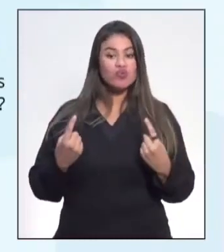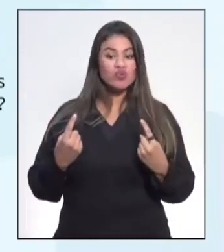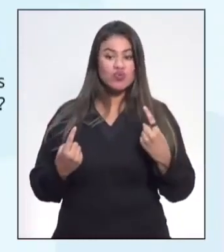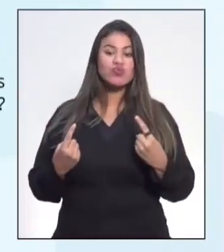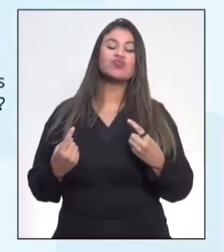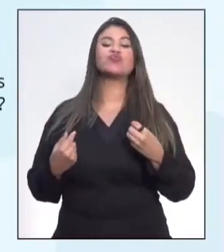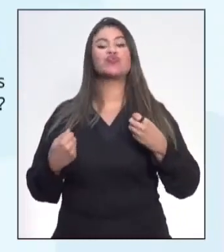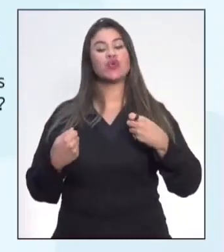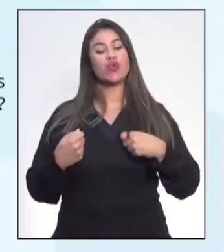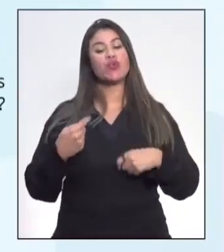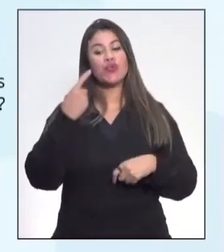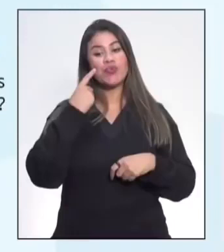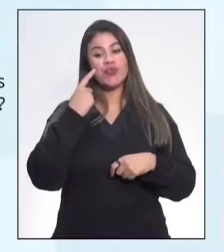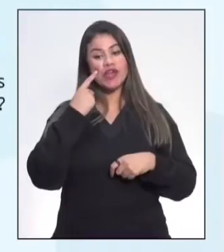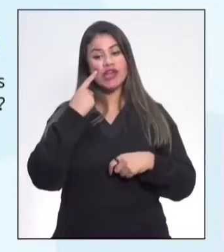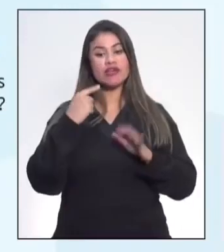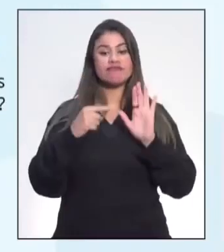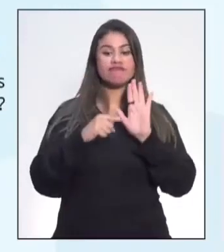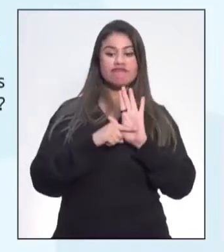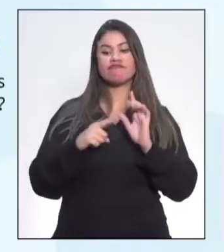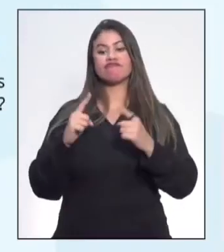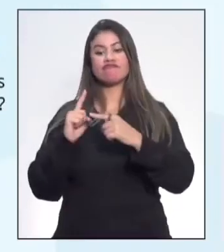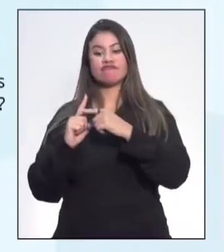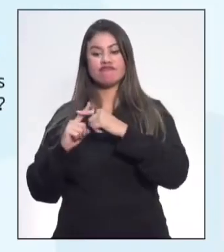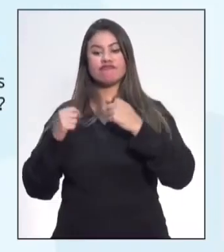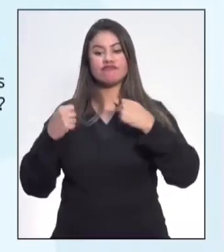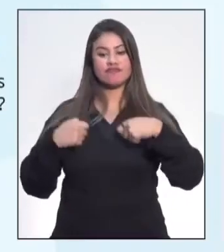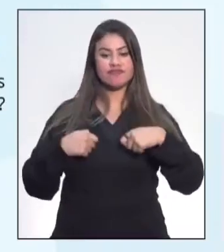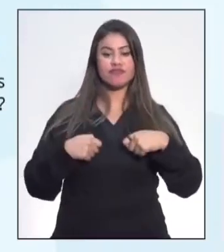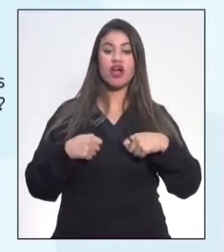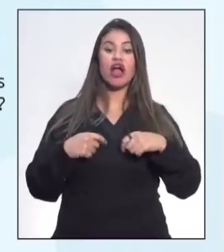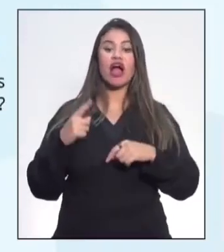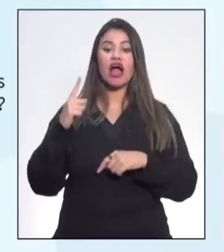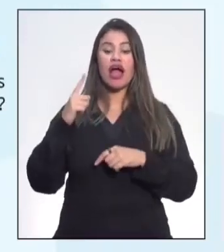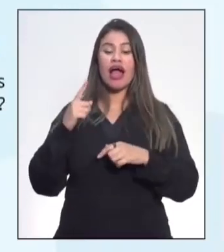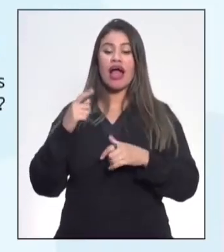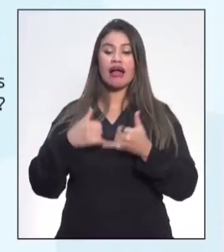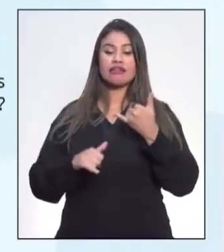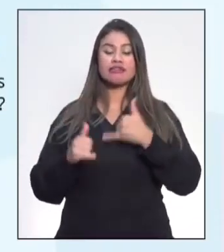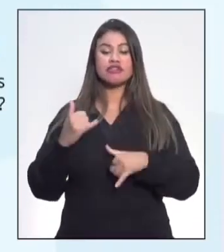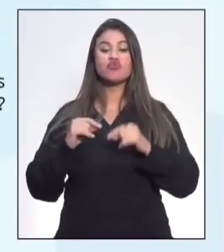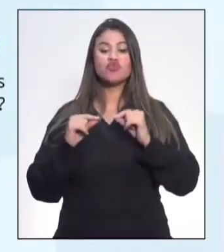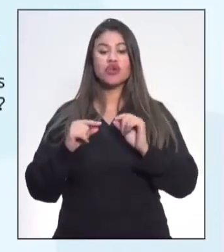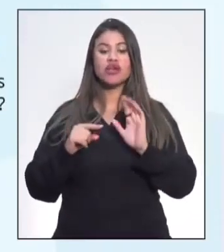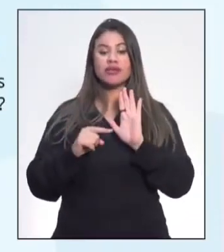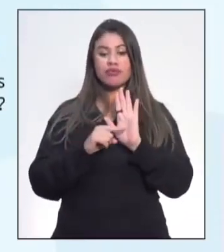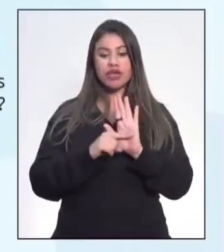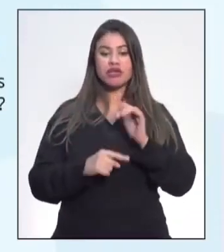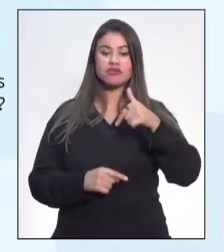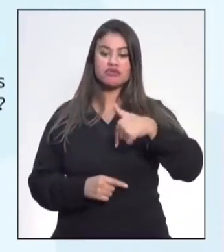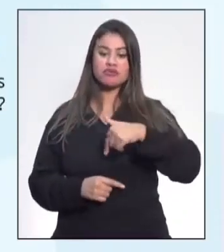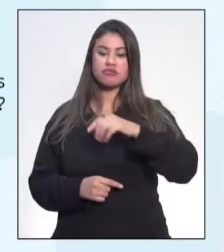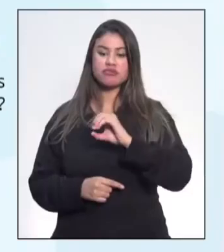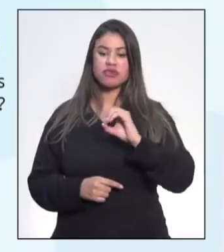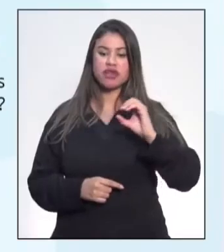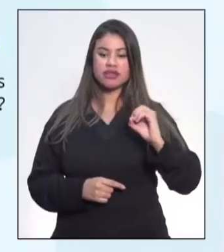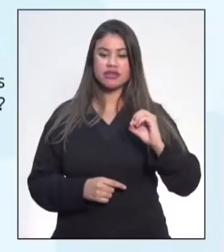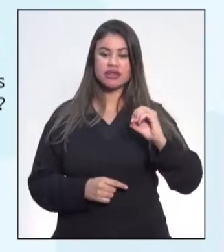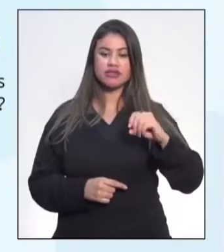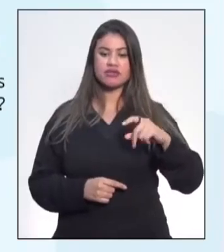na formação dessas duas ligações vai ser menos 700 quilocaloria. Ou seja, está